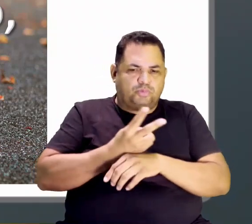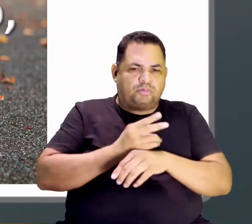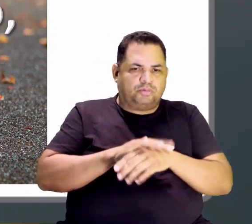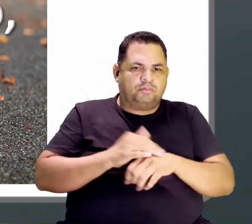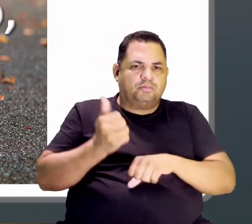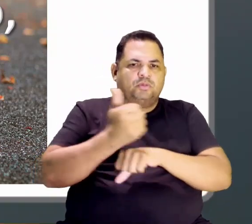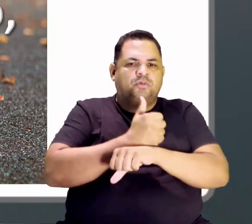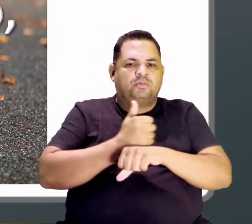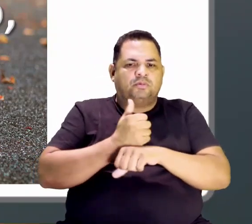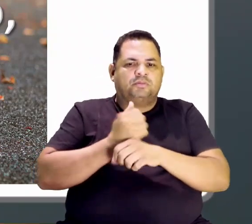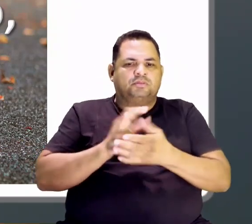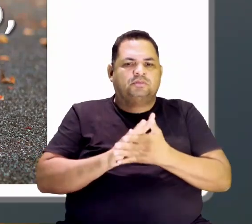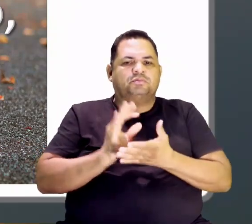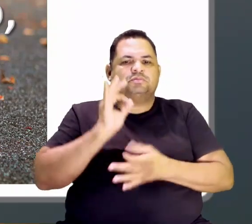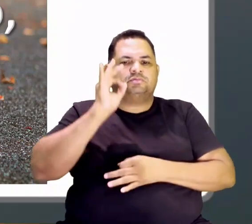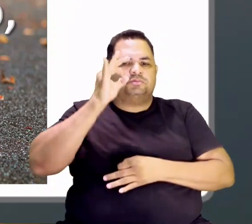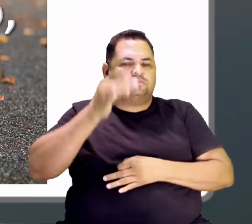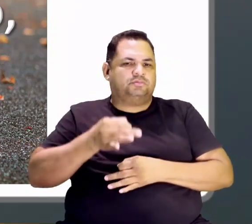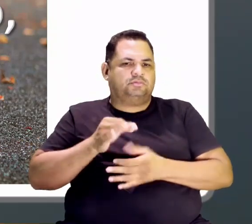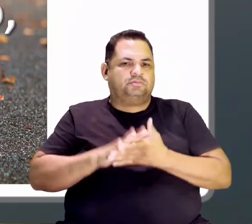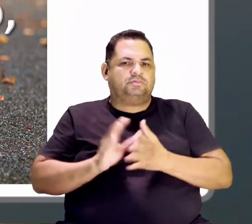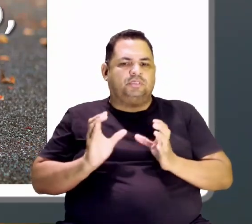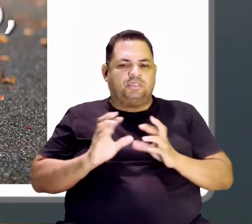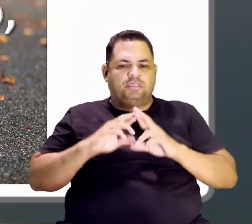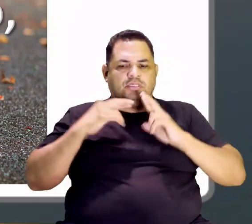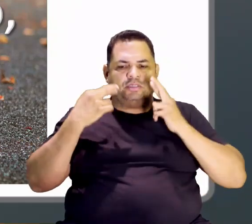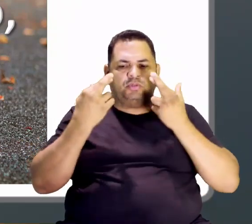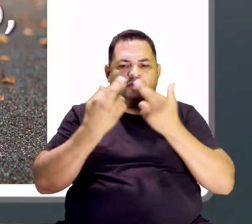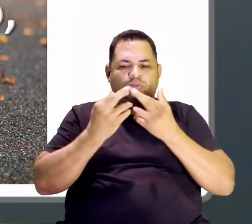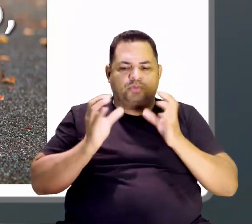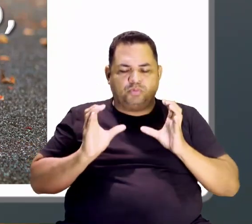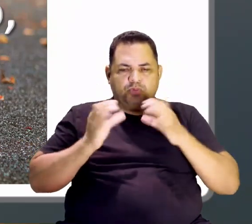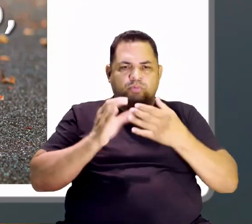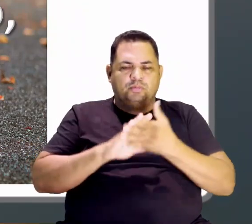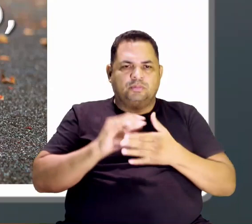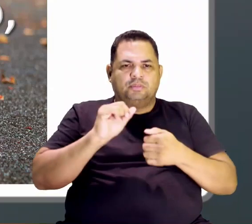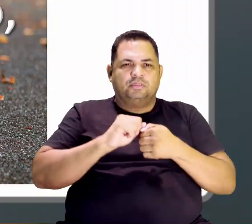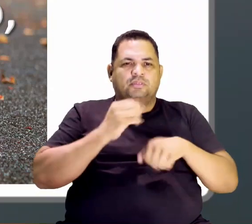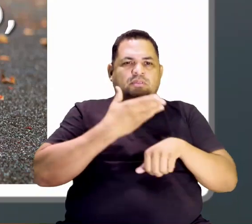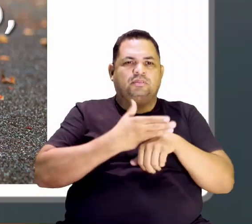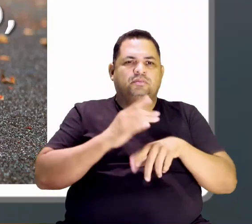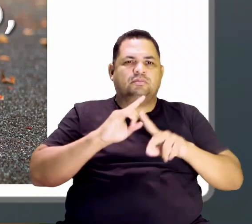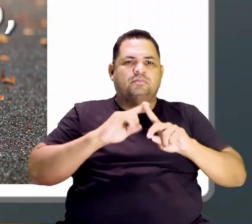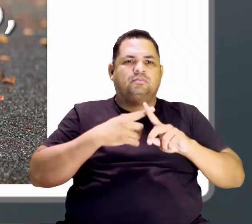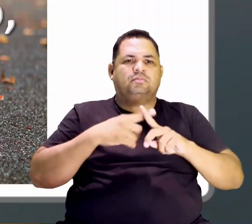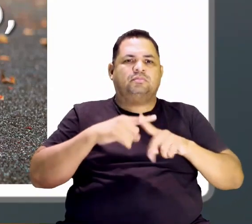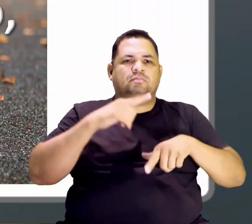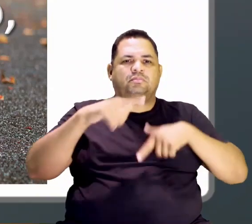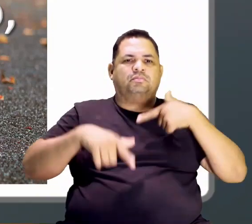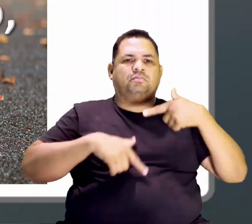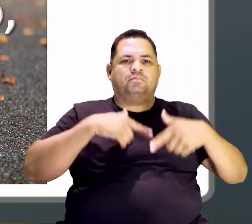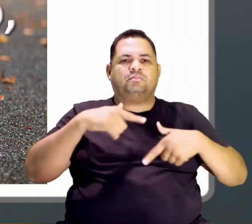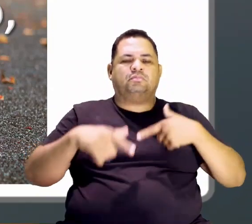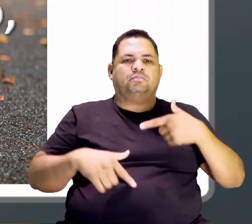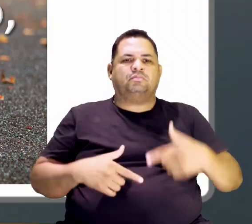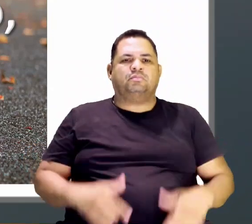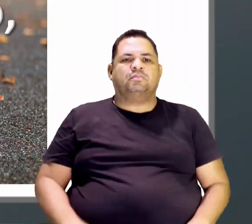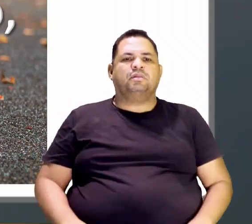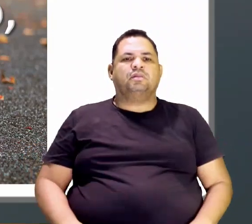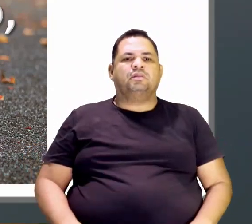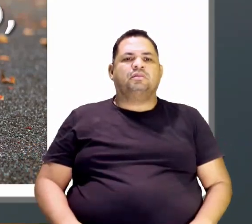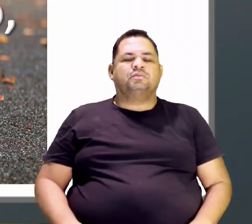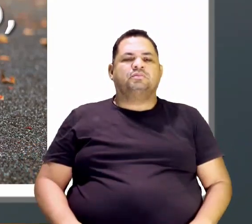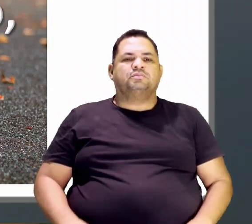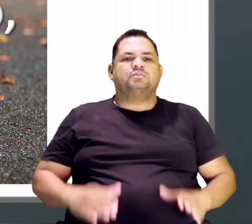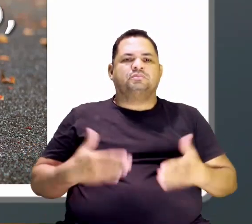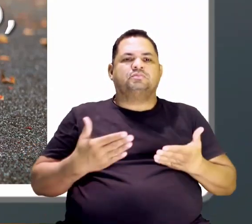local adequado, você vai reunir a galera para fazer alguma prática, né? Porque a gente trabalha tanto, que chega uma